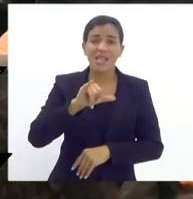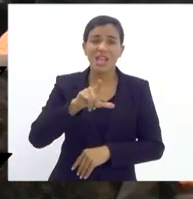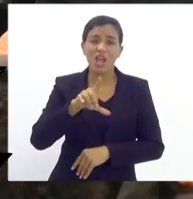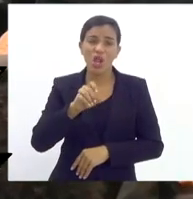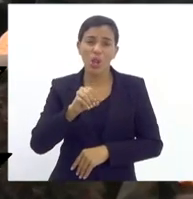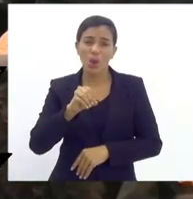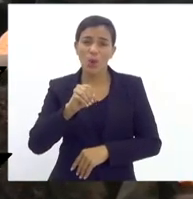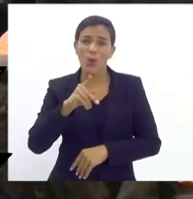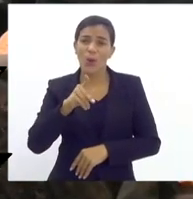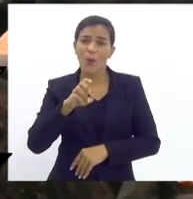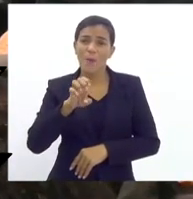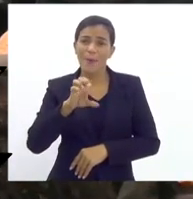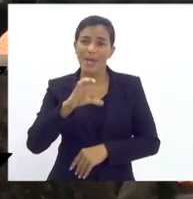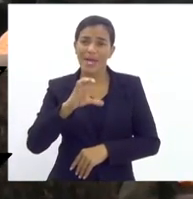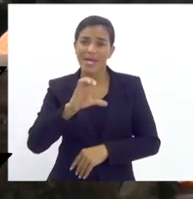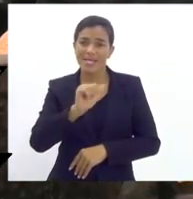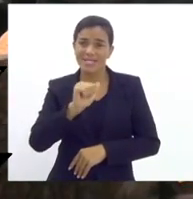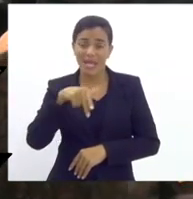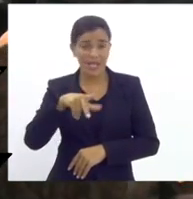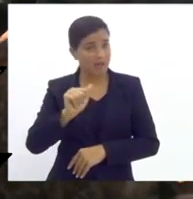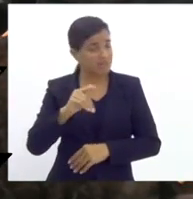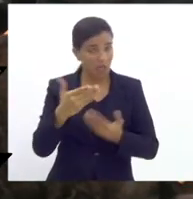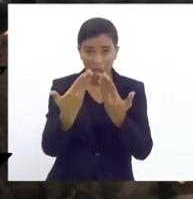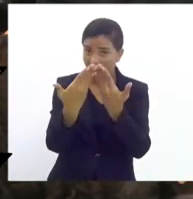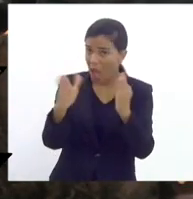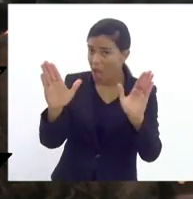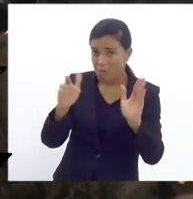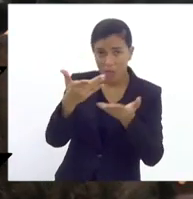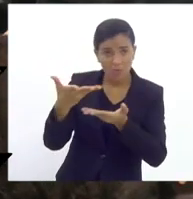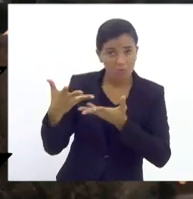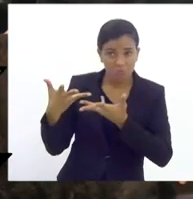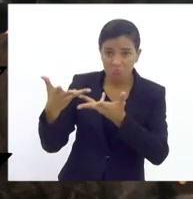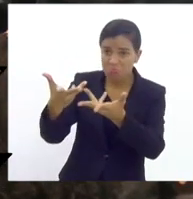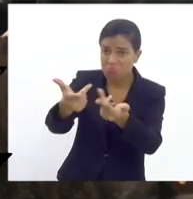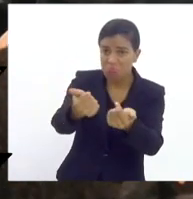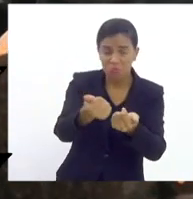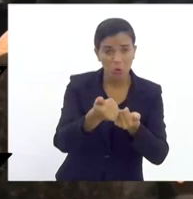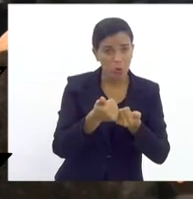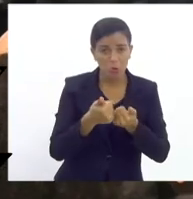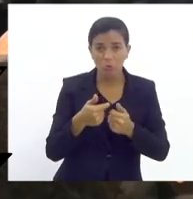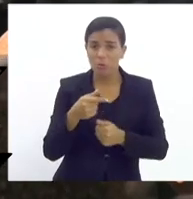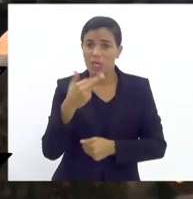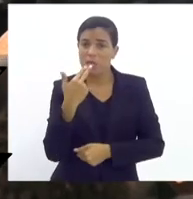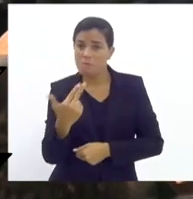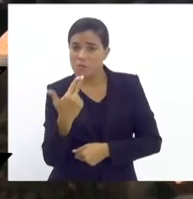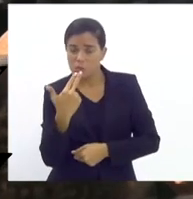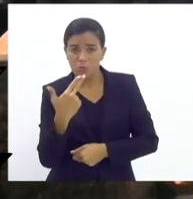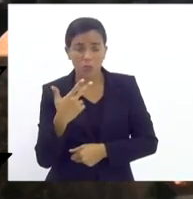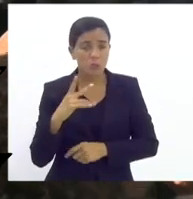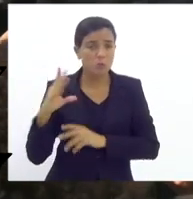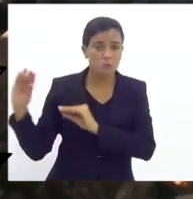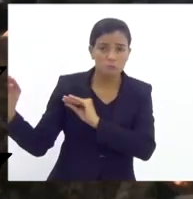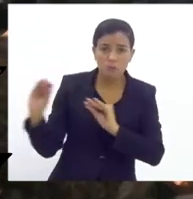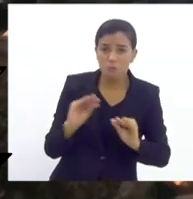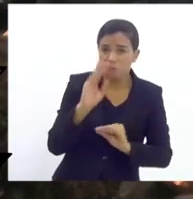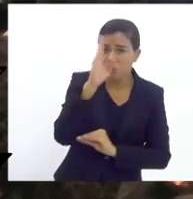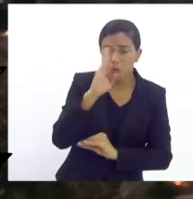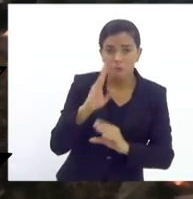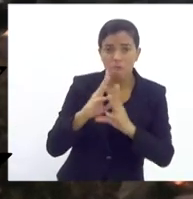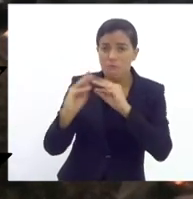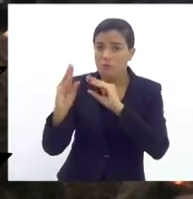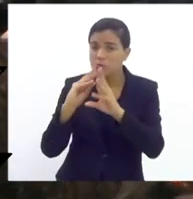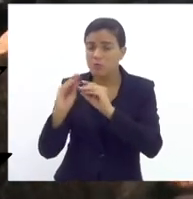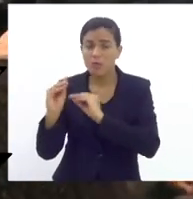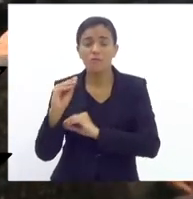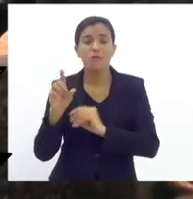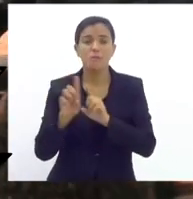do lado eu gosto não conhece então quer dizer estamos abertos também a todos e cidadãos Imigrantes a todos e aí